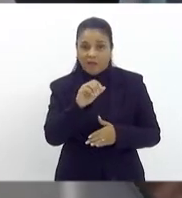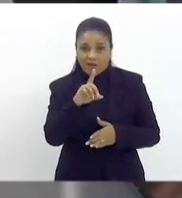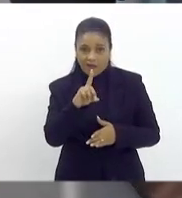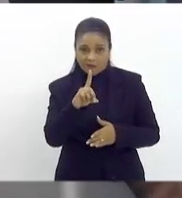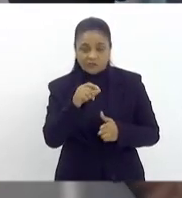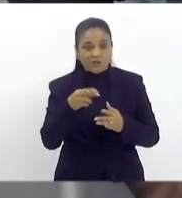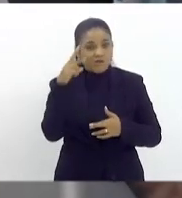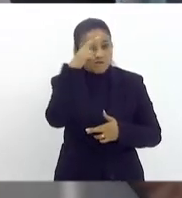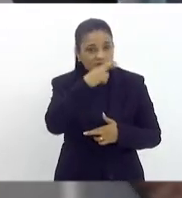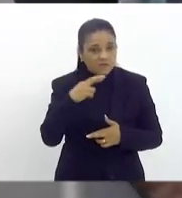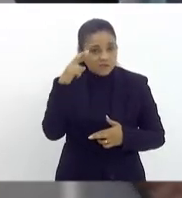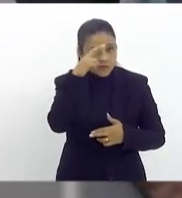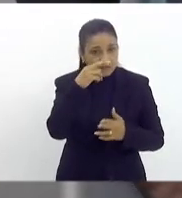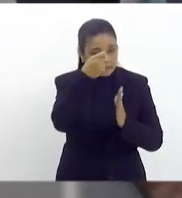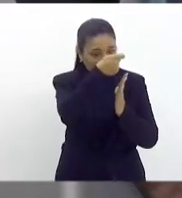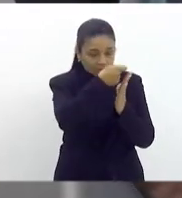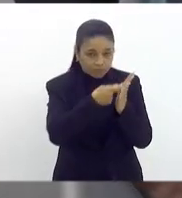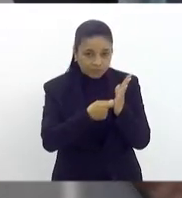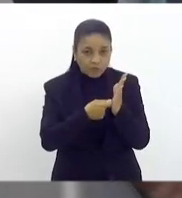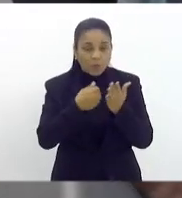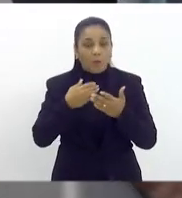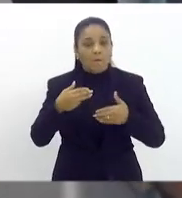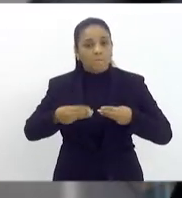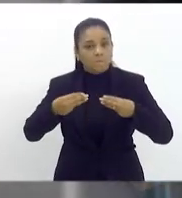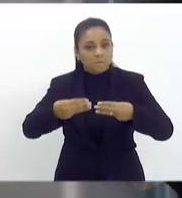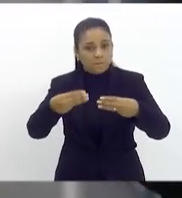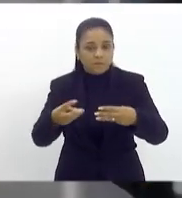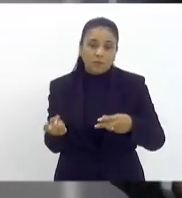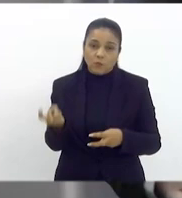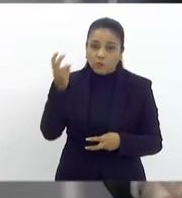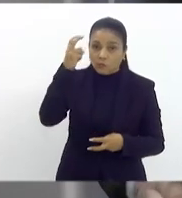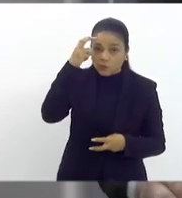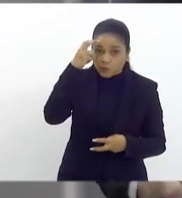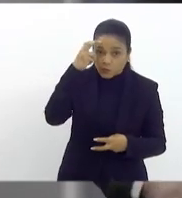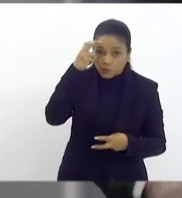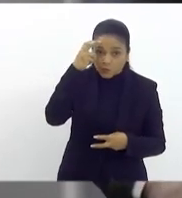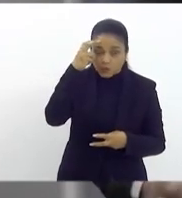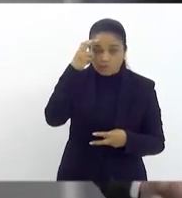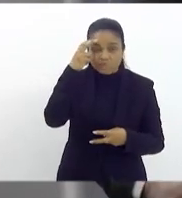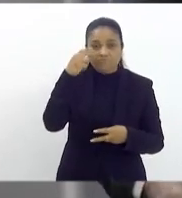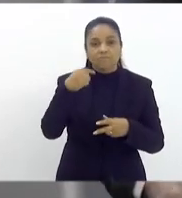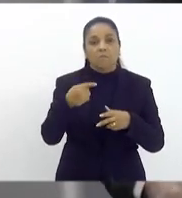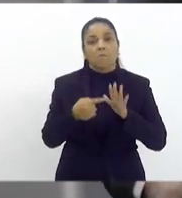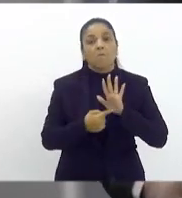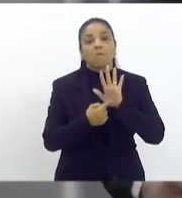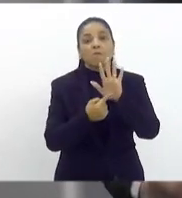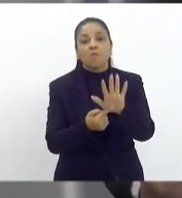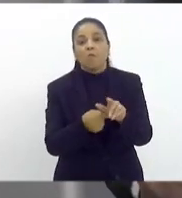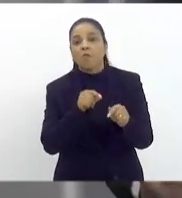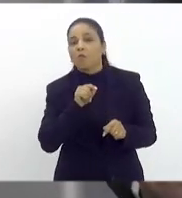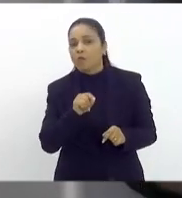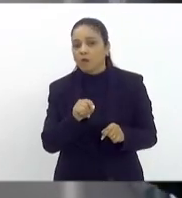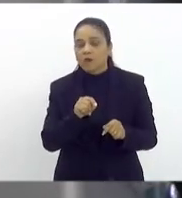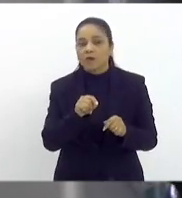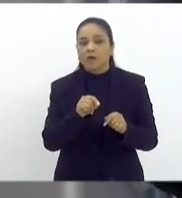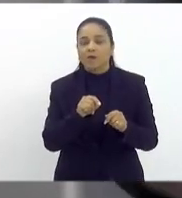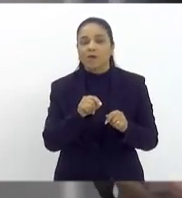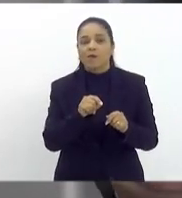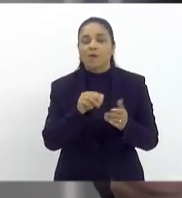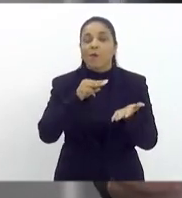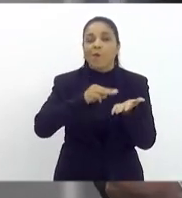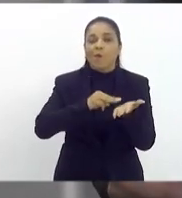direitos autorais, é feita pelo Ministério da Cultura, então, naturalmente, a gente traz à baila aqui um membro do governo